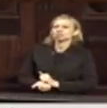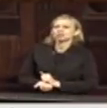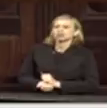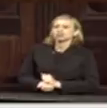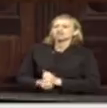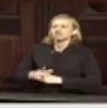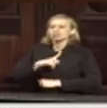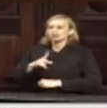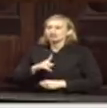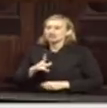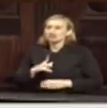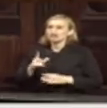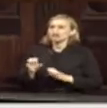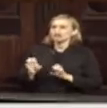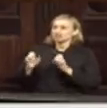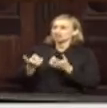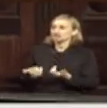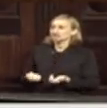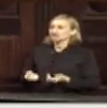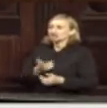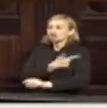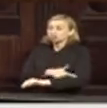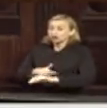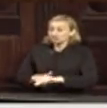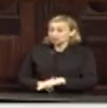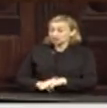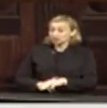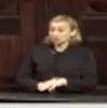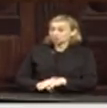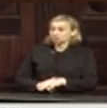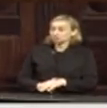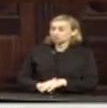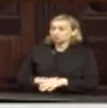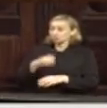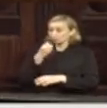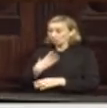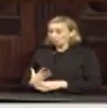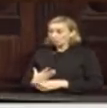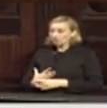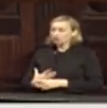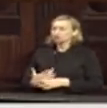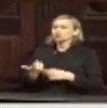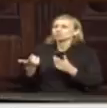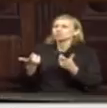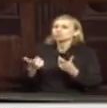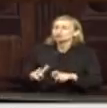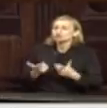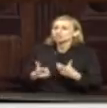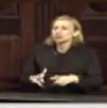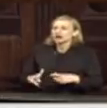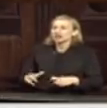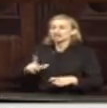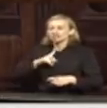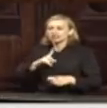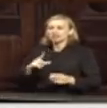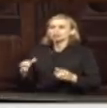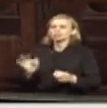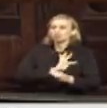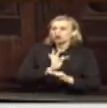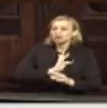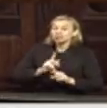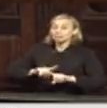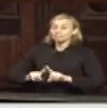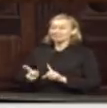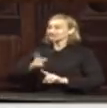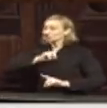tiver acesso à educação de qualidade. Vai ser um lugar que vai precisar de menos polícia, mas não. Esse governo, quando olha para as regiões pobres,